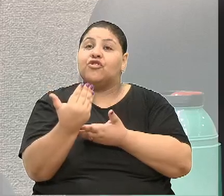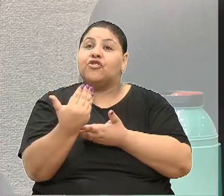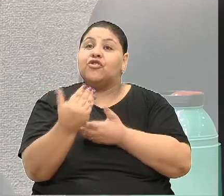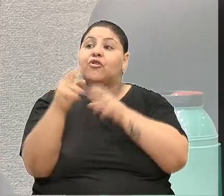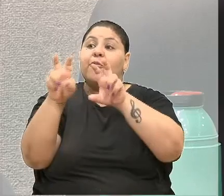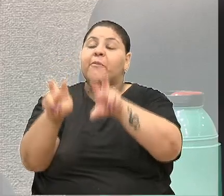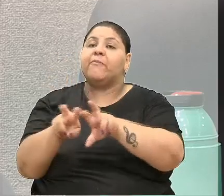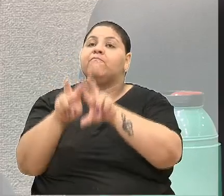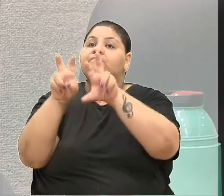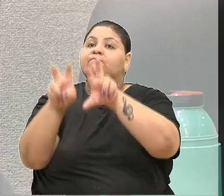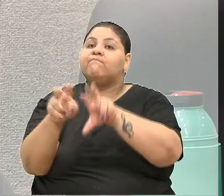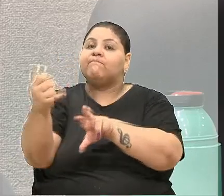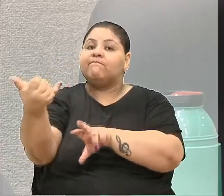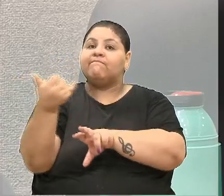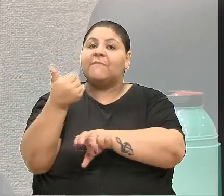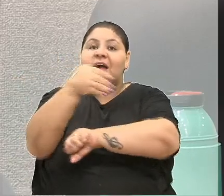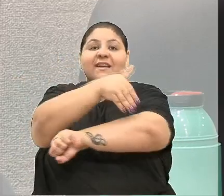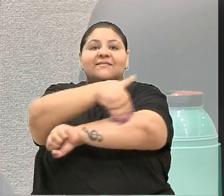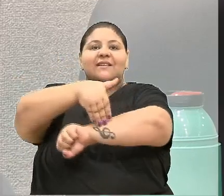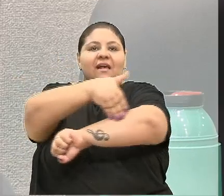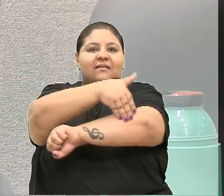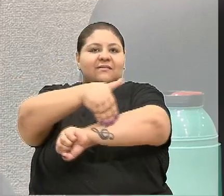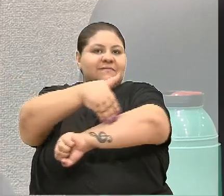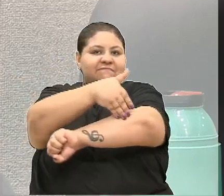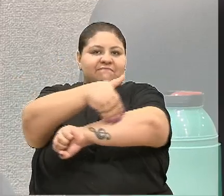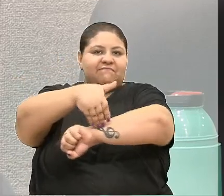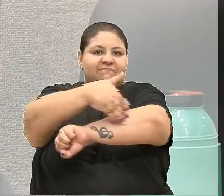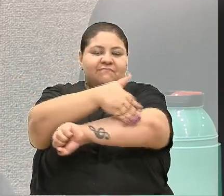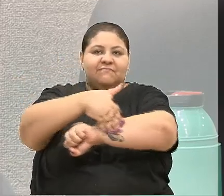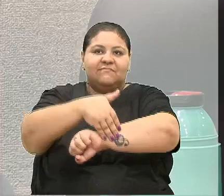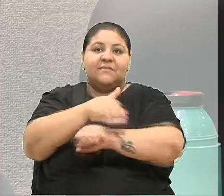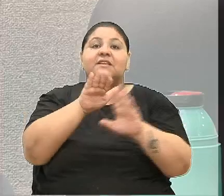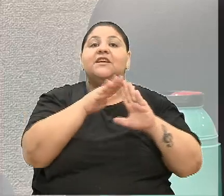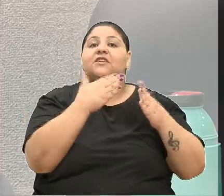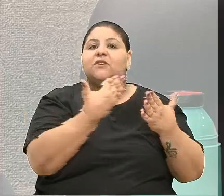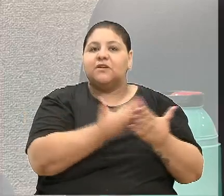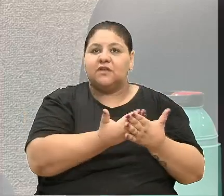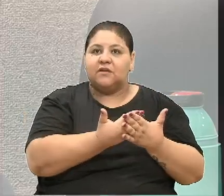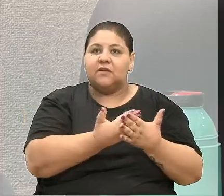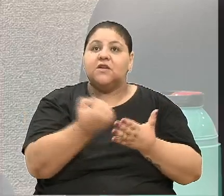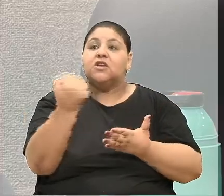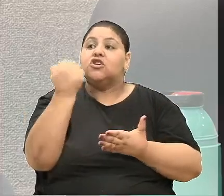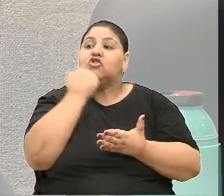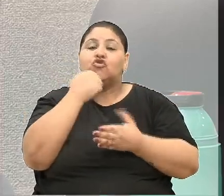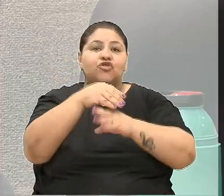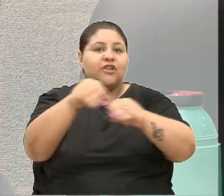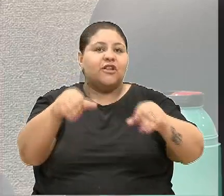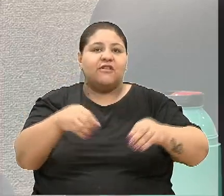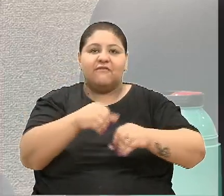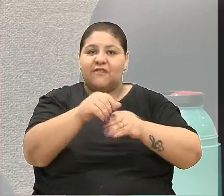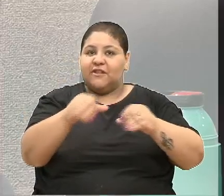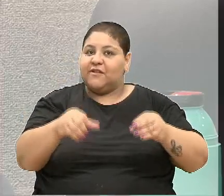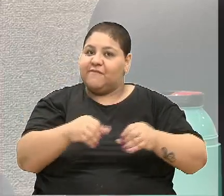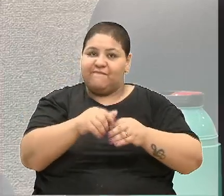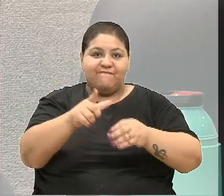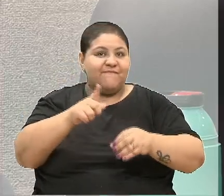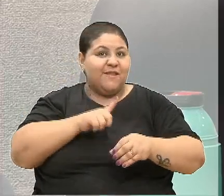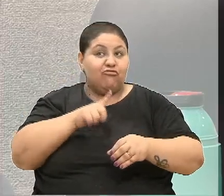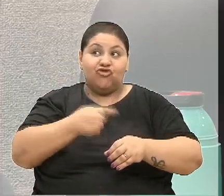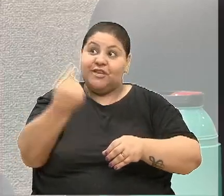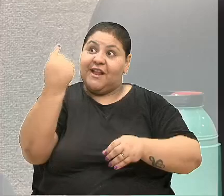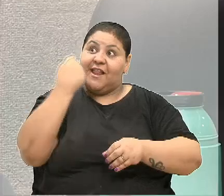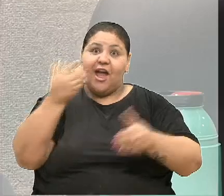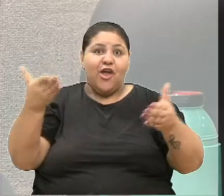era a estrada e as escolas, o cascalho que não tinha e ainda não tem,